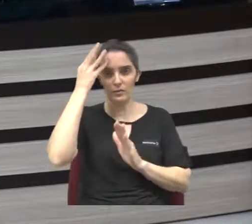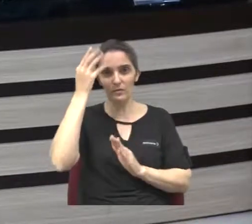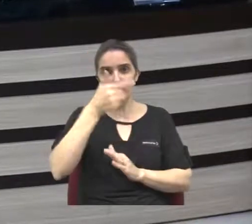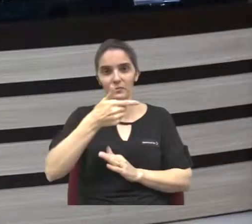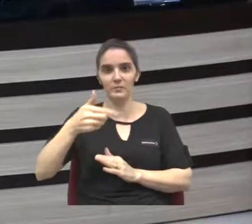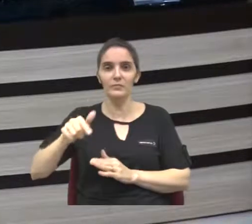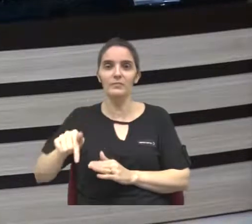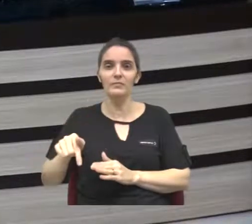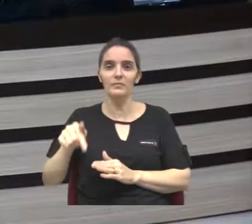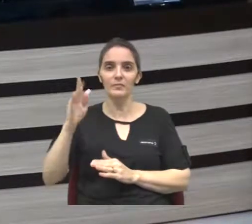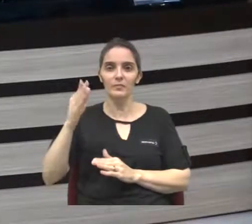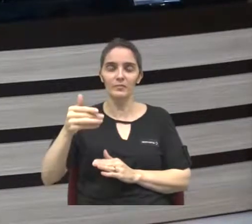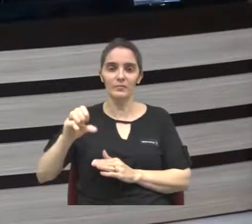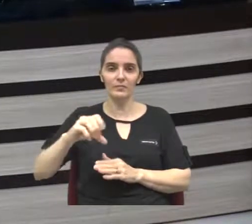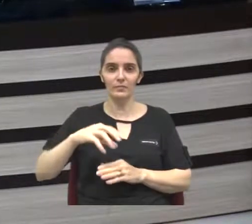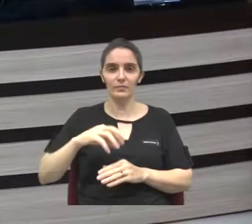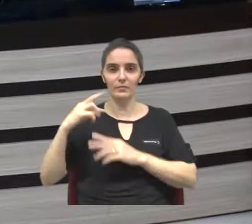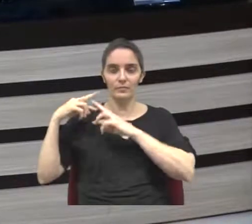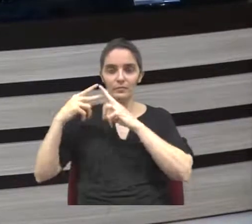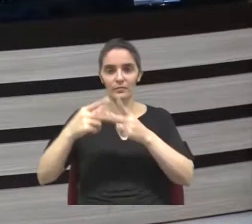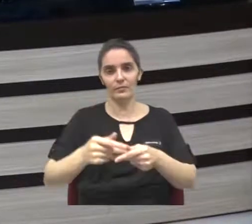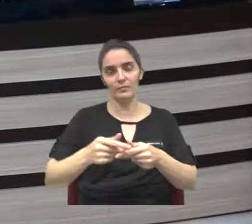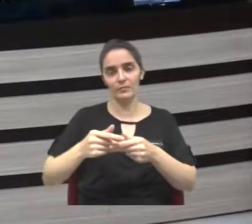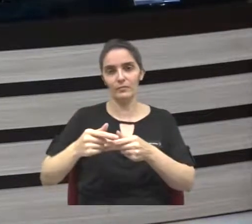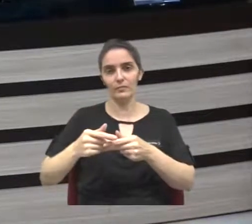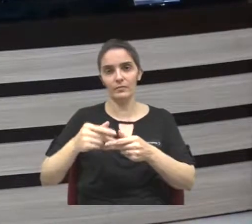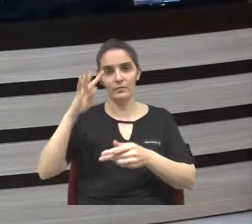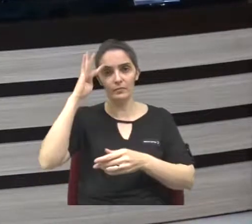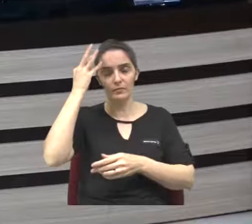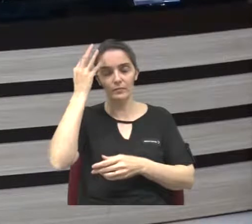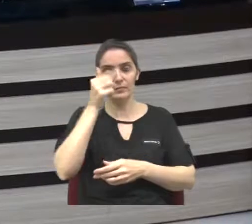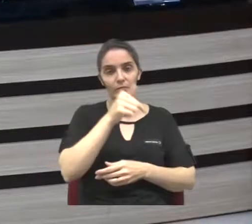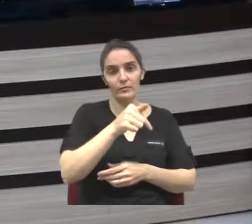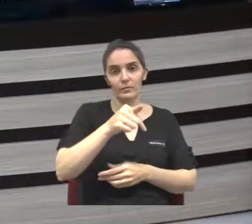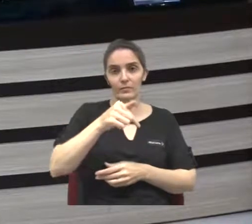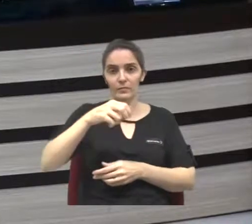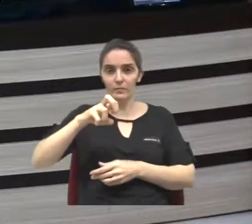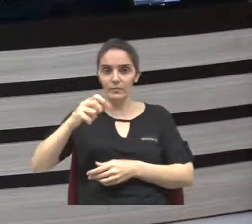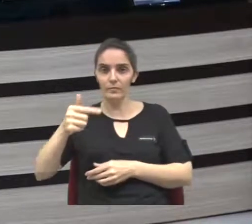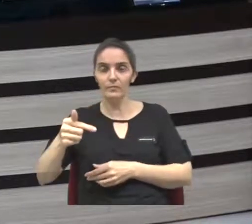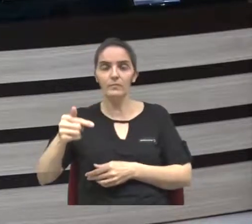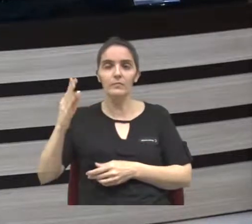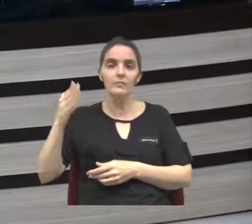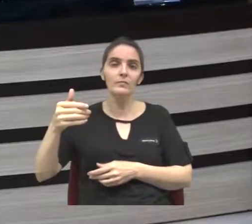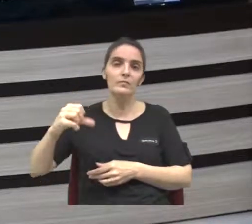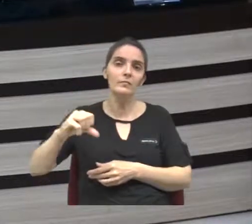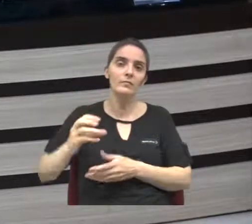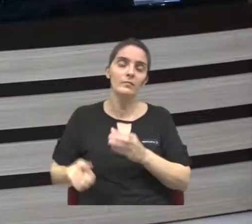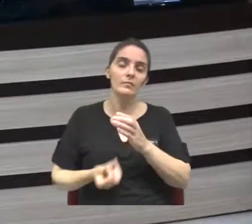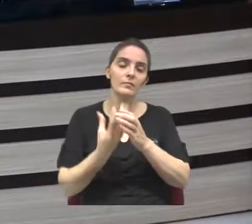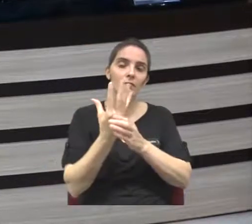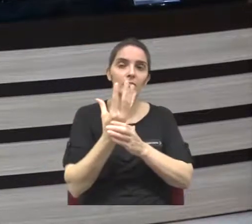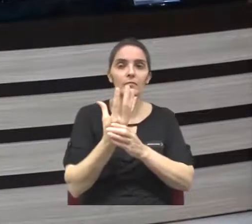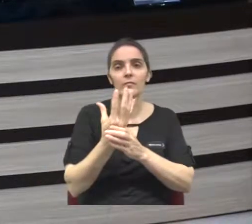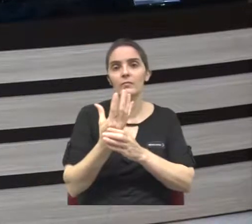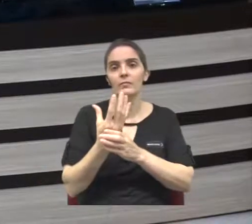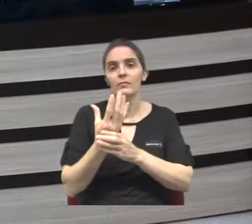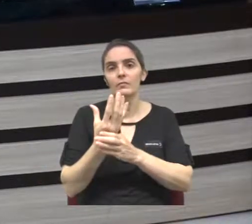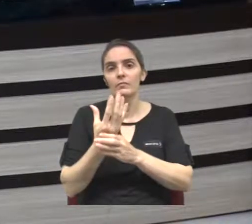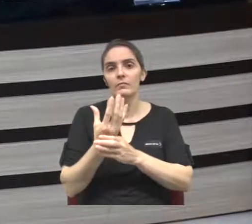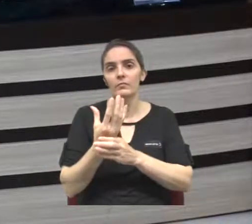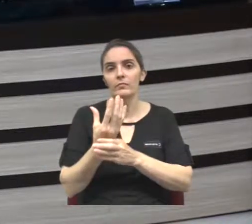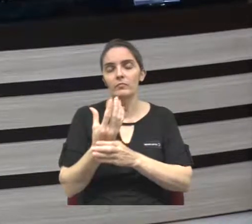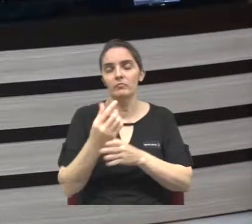Altera o artigo 2º da resolução 757, barra 2019, que institui a distinção honorífica